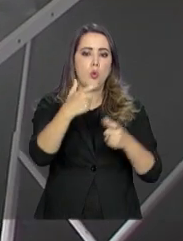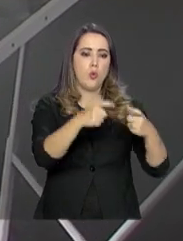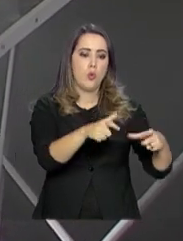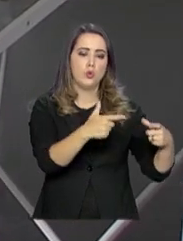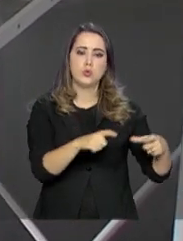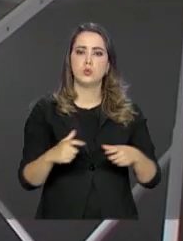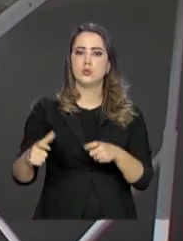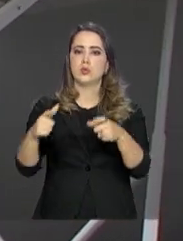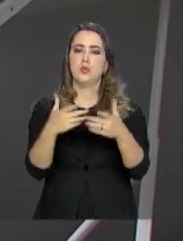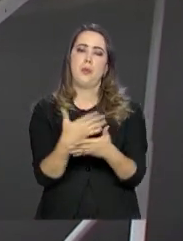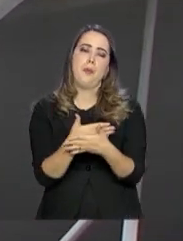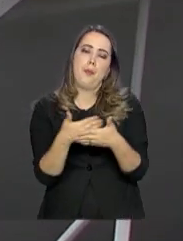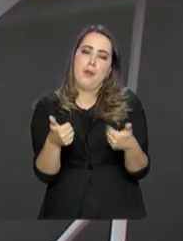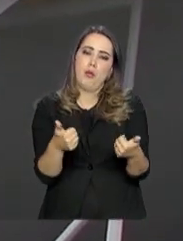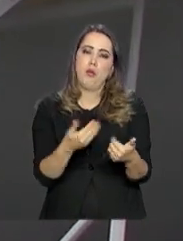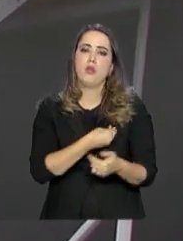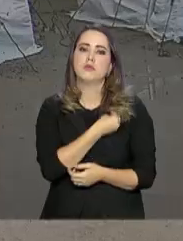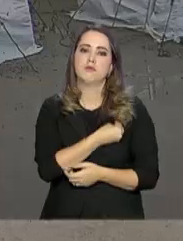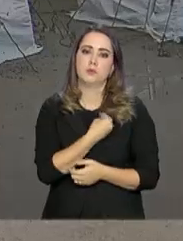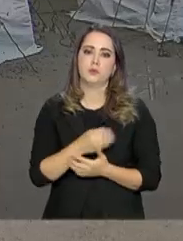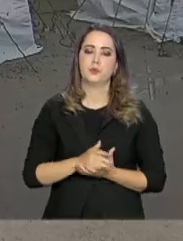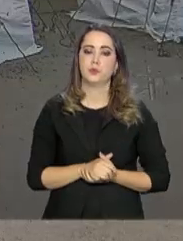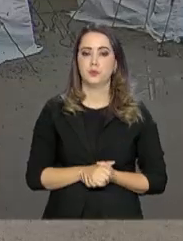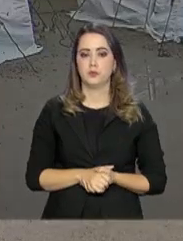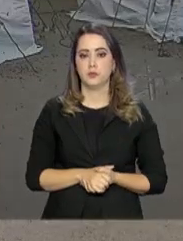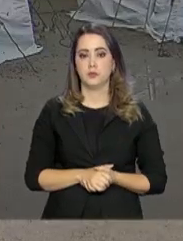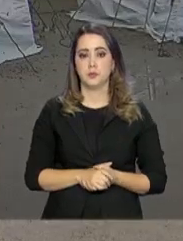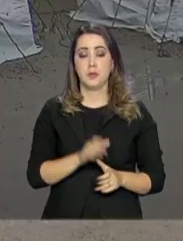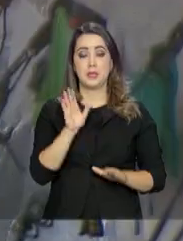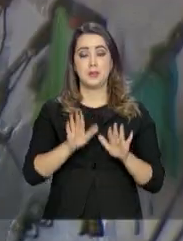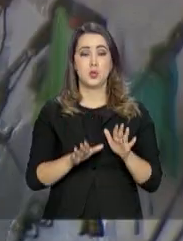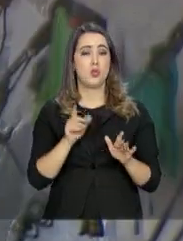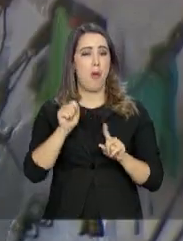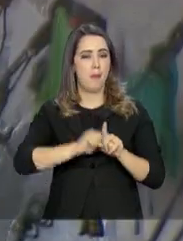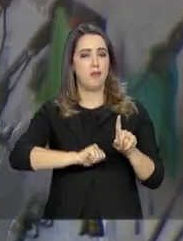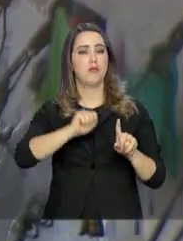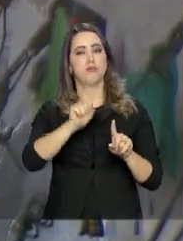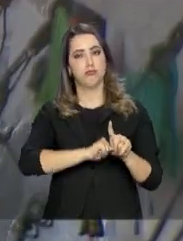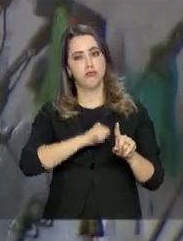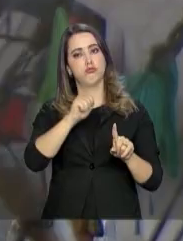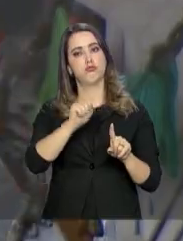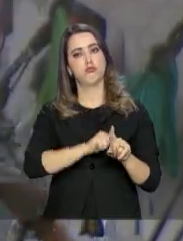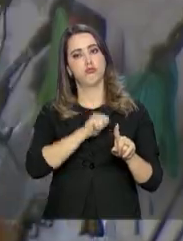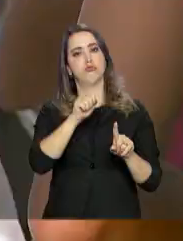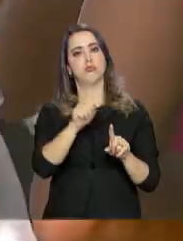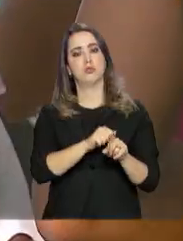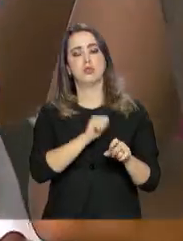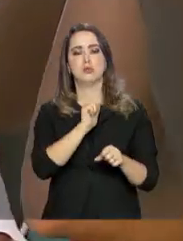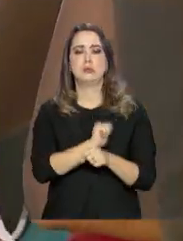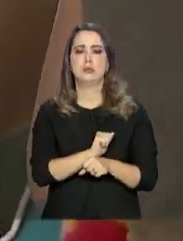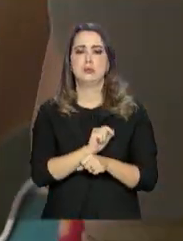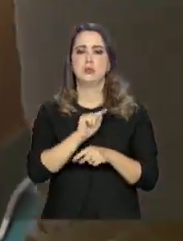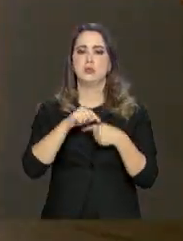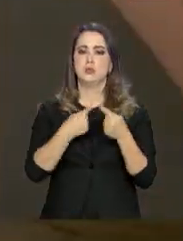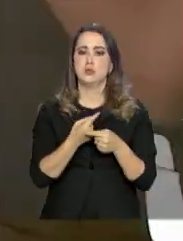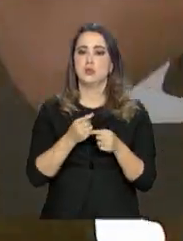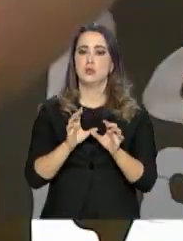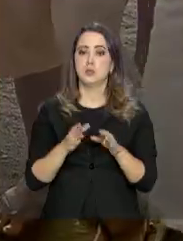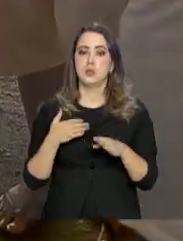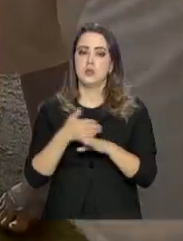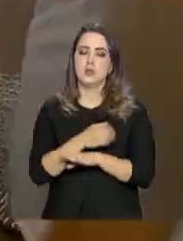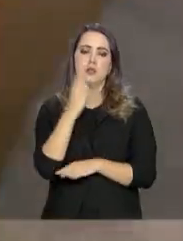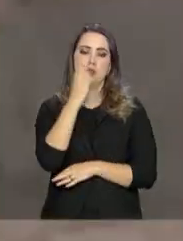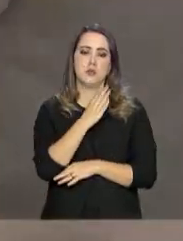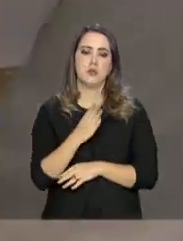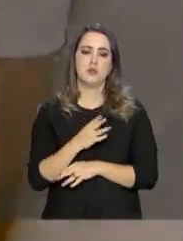de melhores condições de vida. Muitos deles estavam há meses em abrigos e até nas ruas depois que imigraram.